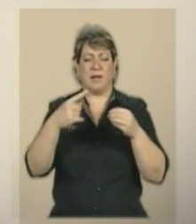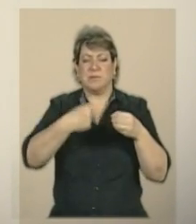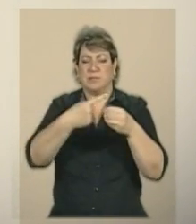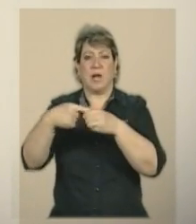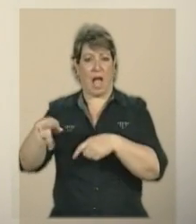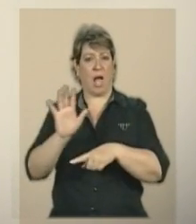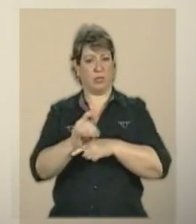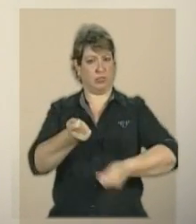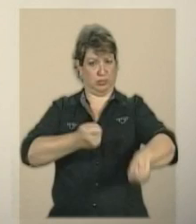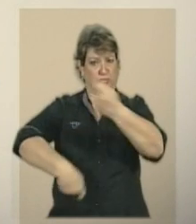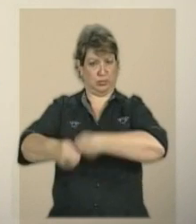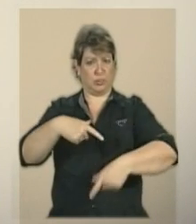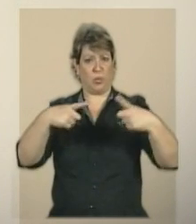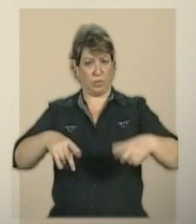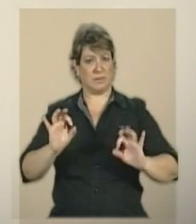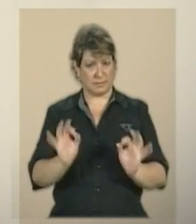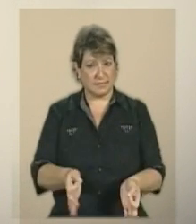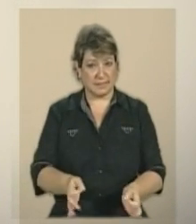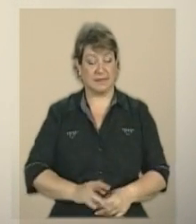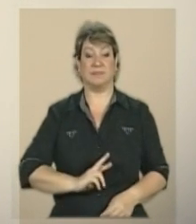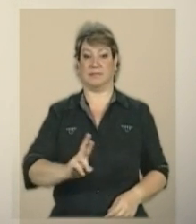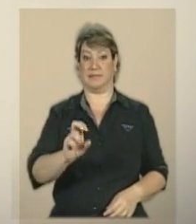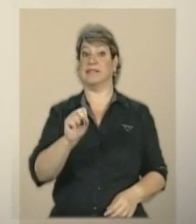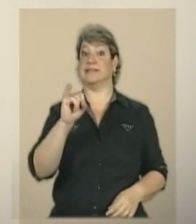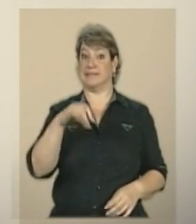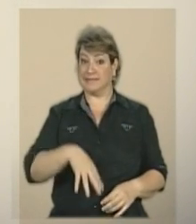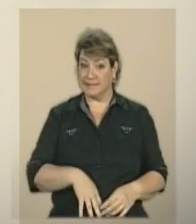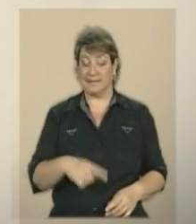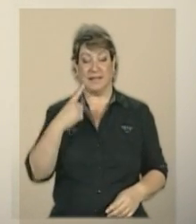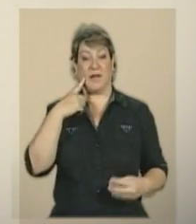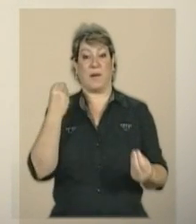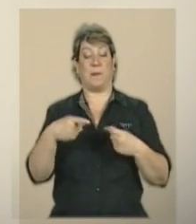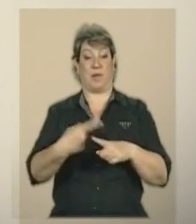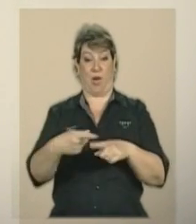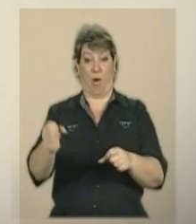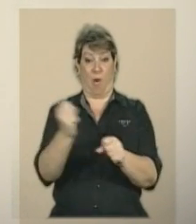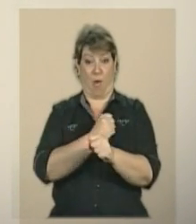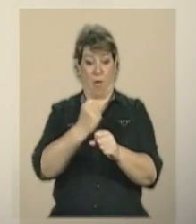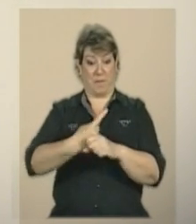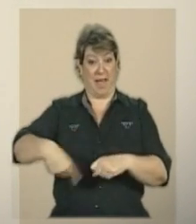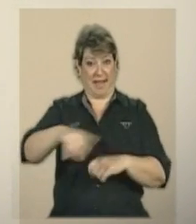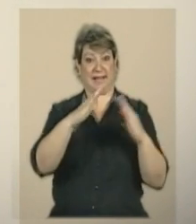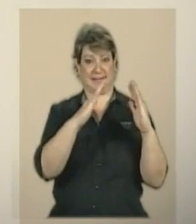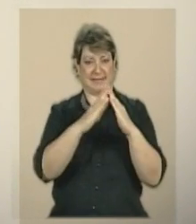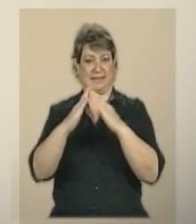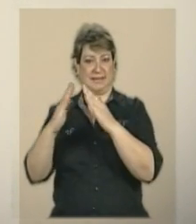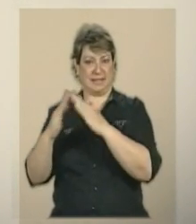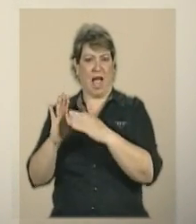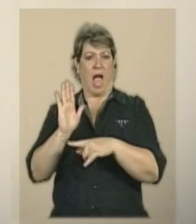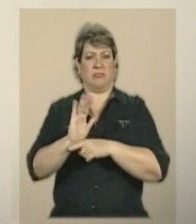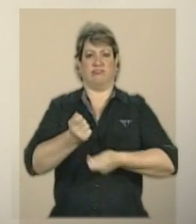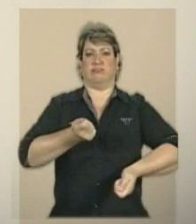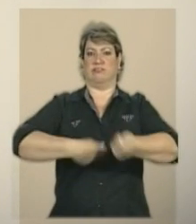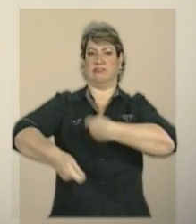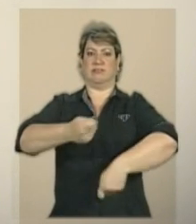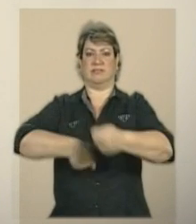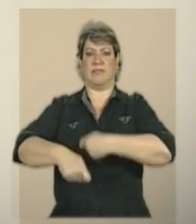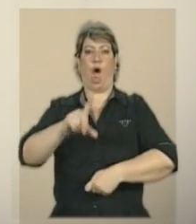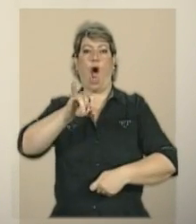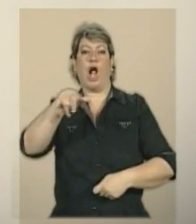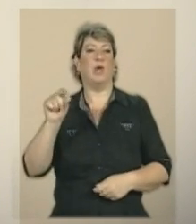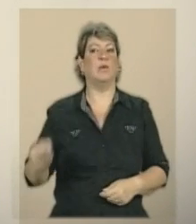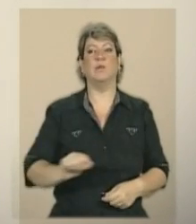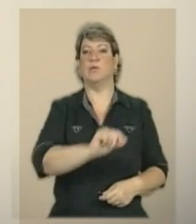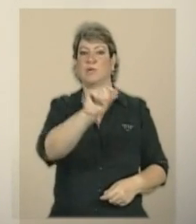impulso pra economia local não é mesmo veja só Luciano a construção dessas casas Aquece e dinamiza a economia de cada